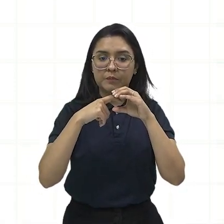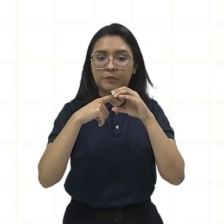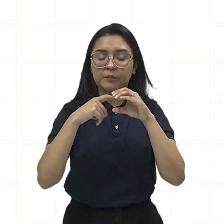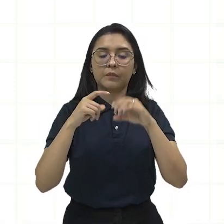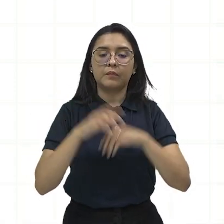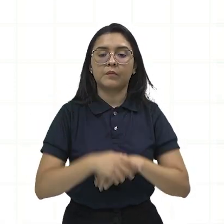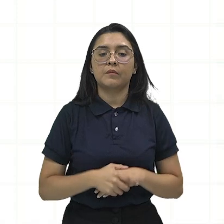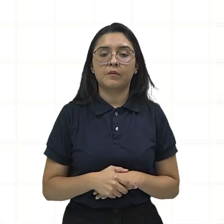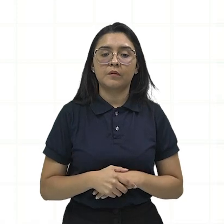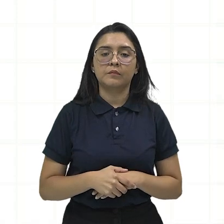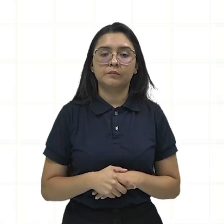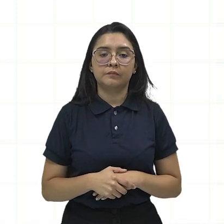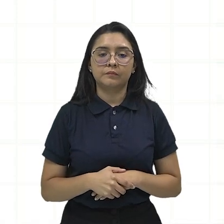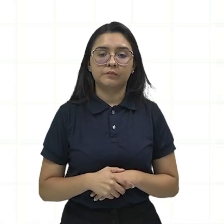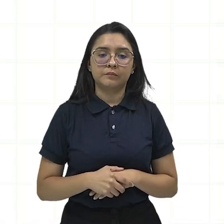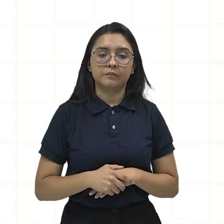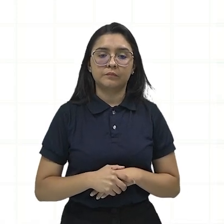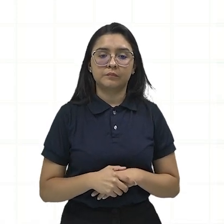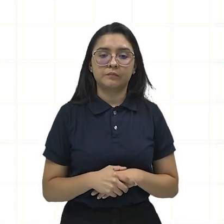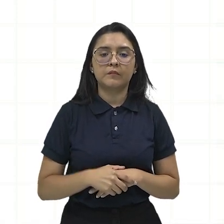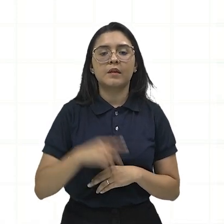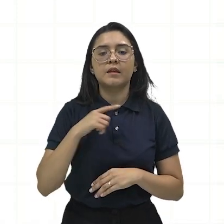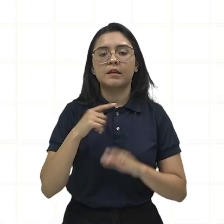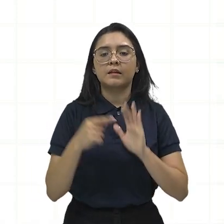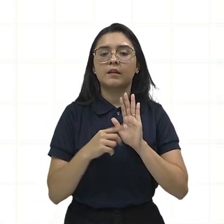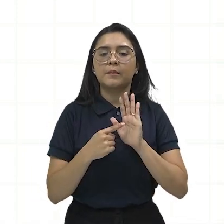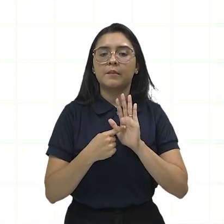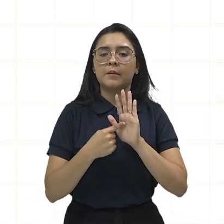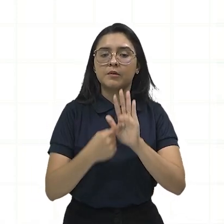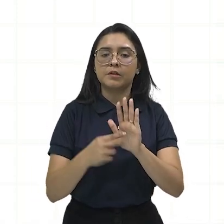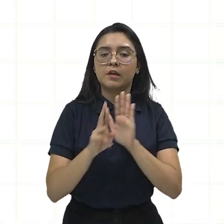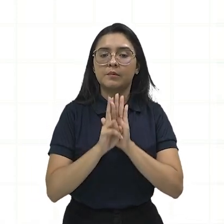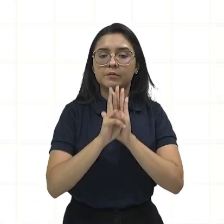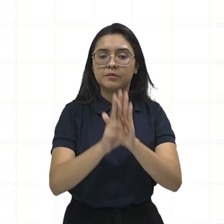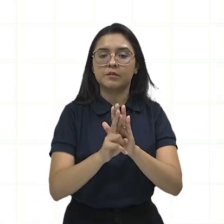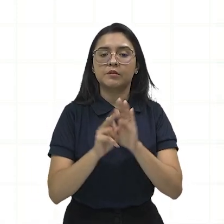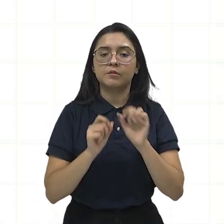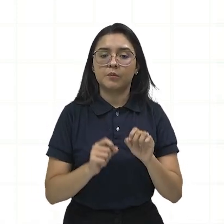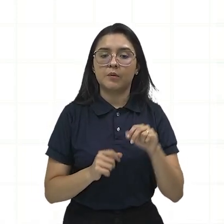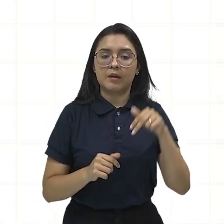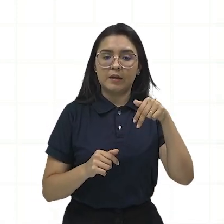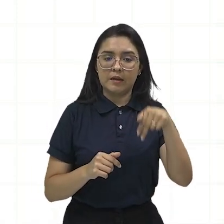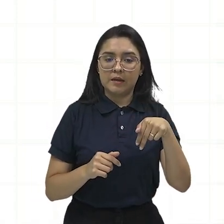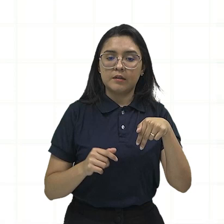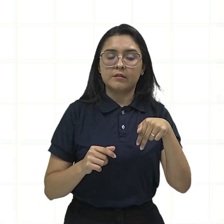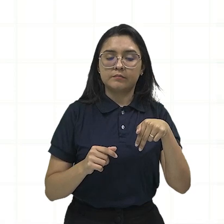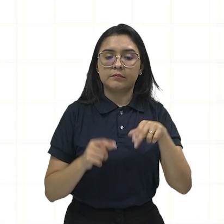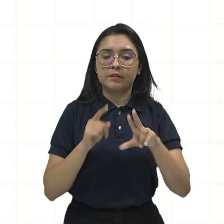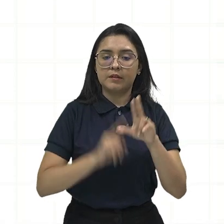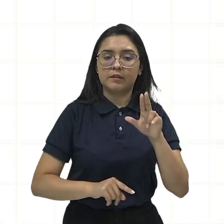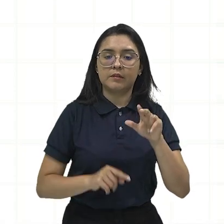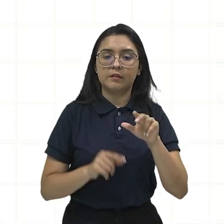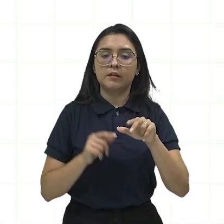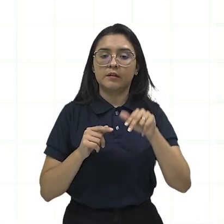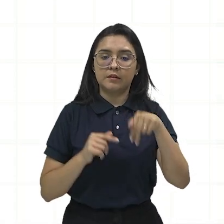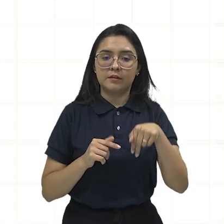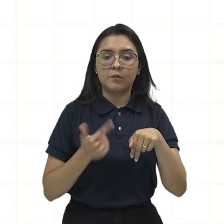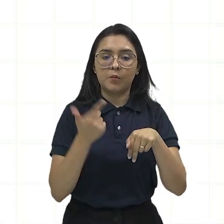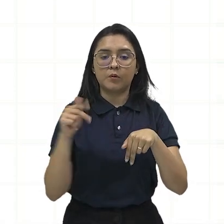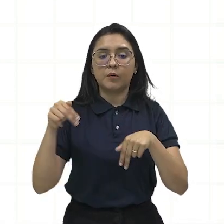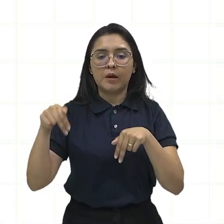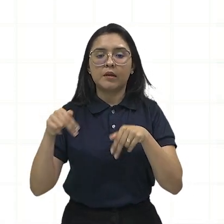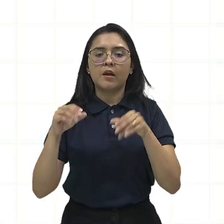sendo representado por essa letra N do espermatozoide vai se unir com o material genético feminino, que é o outro